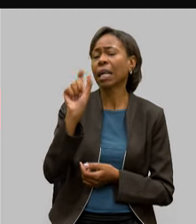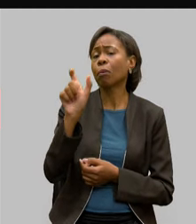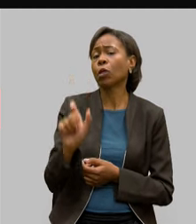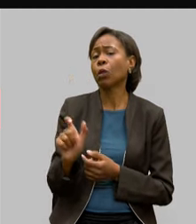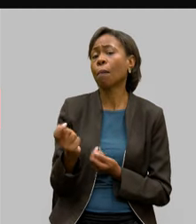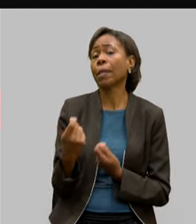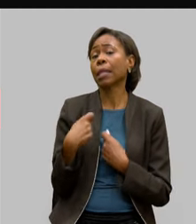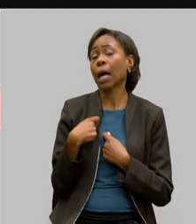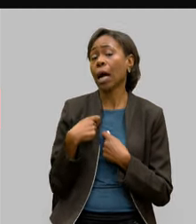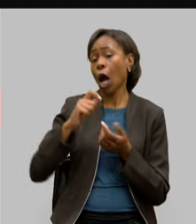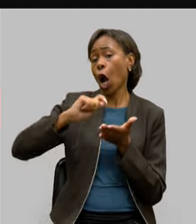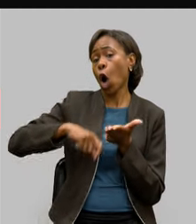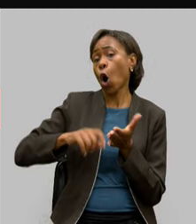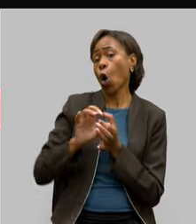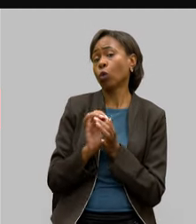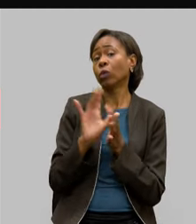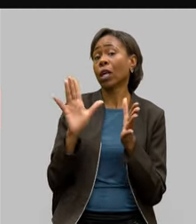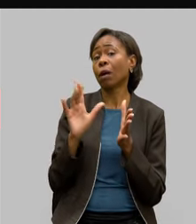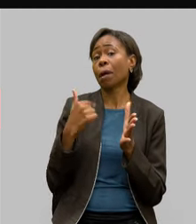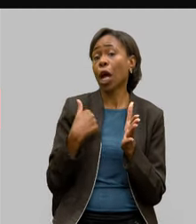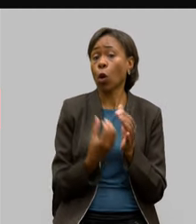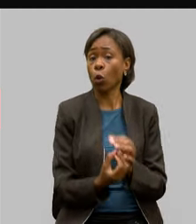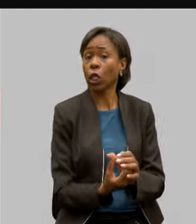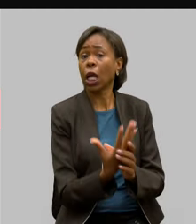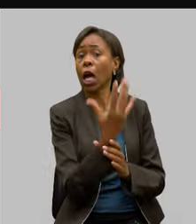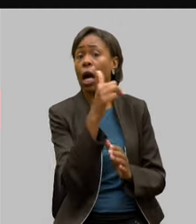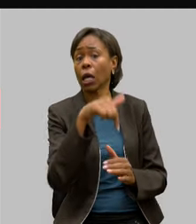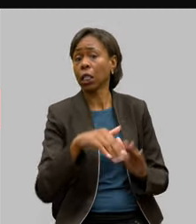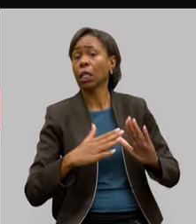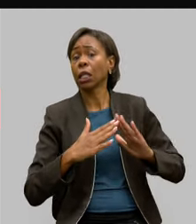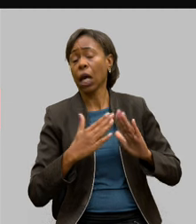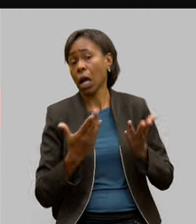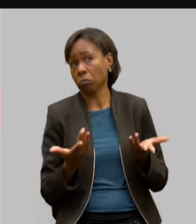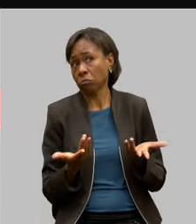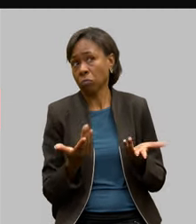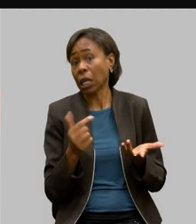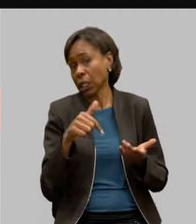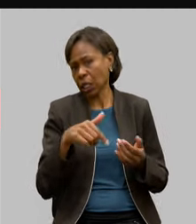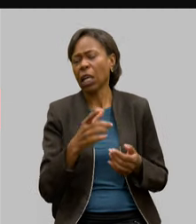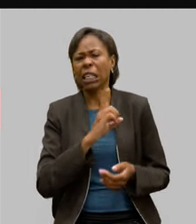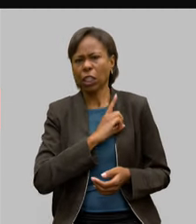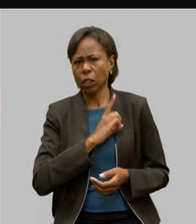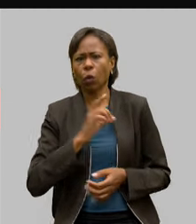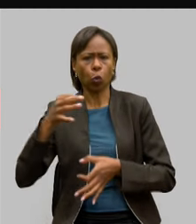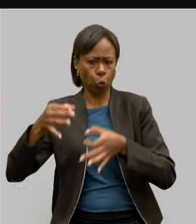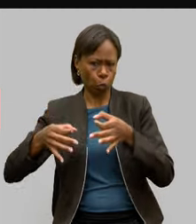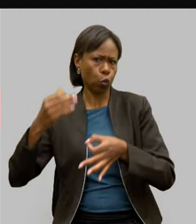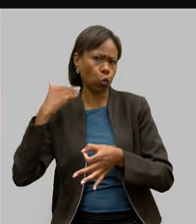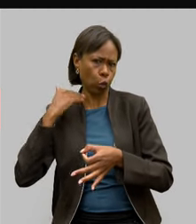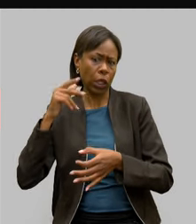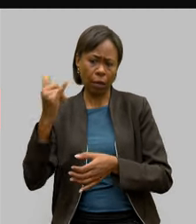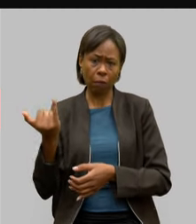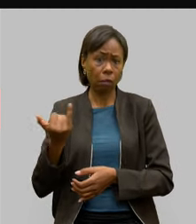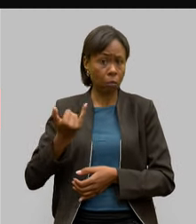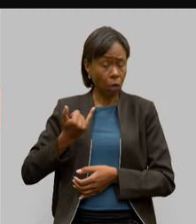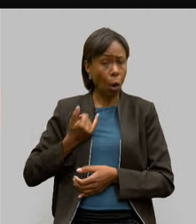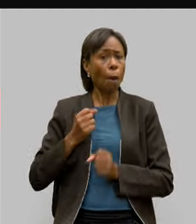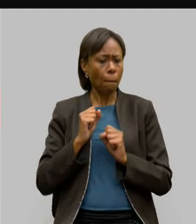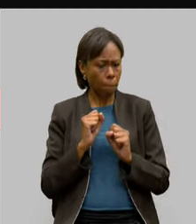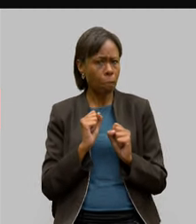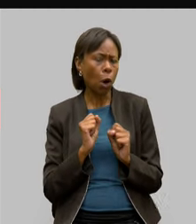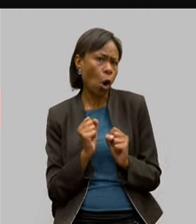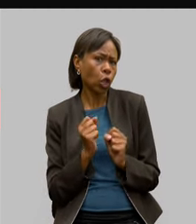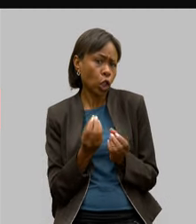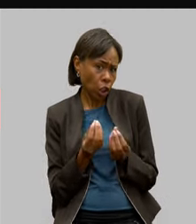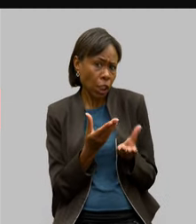cultivar Procurei um um juiz aqui em Divinópolis né Dr Marcelo salgado e ele falou ah eu posso te arranjar um pouquinho de